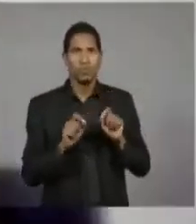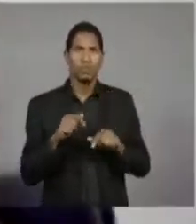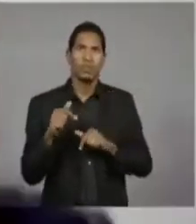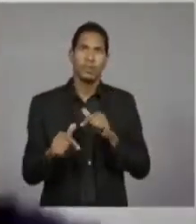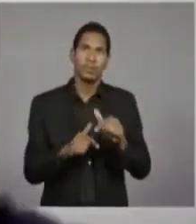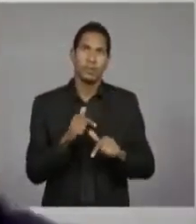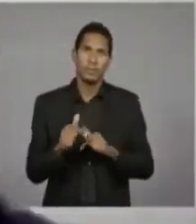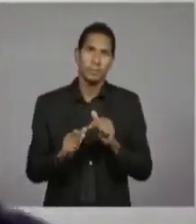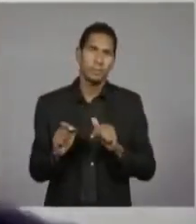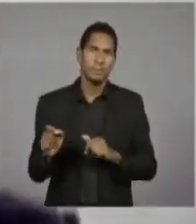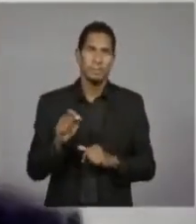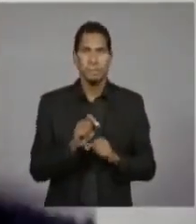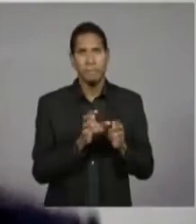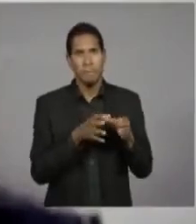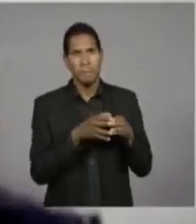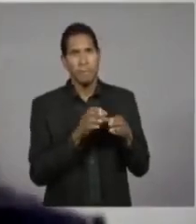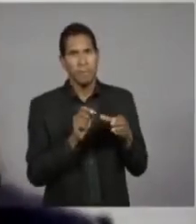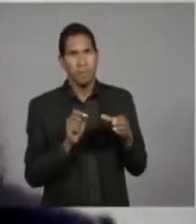de uma comissão.